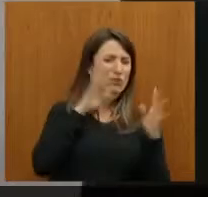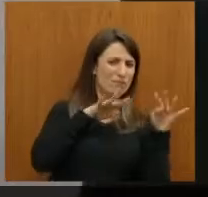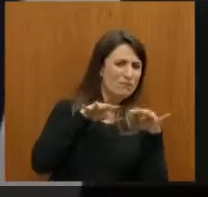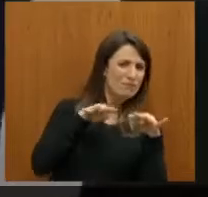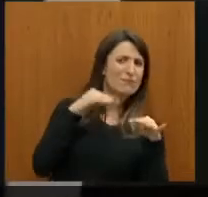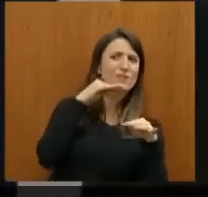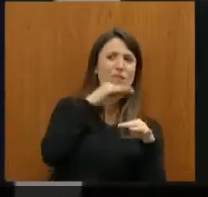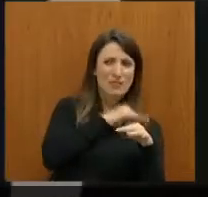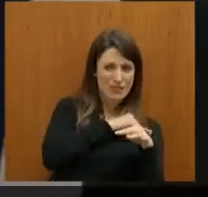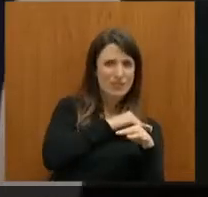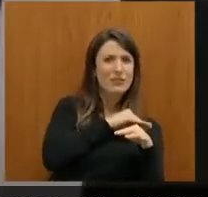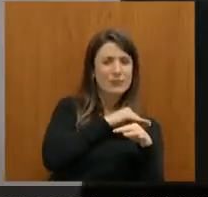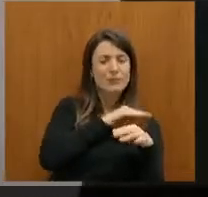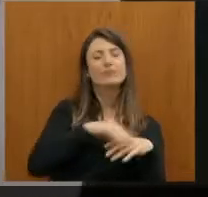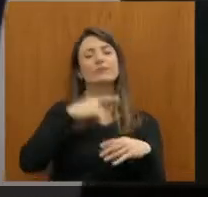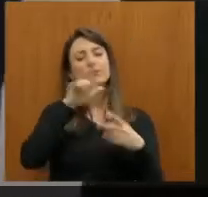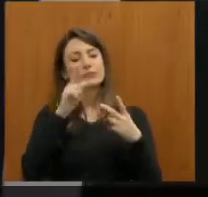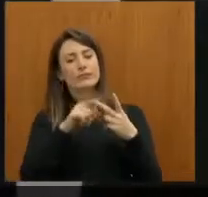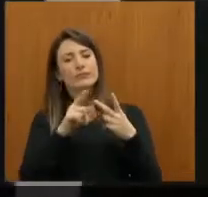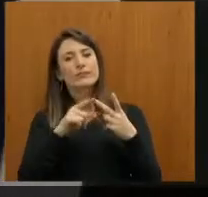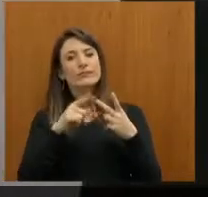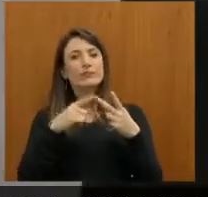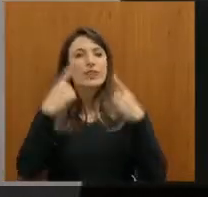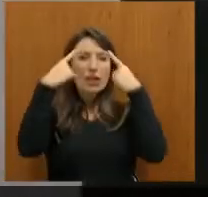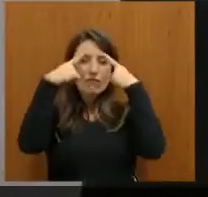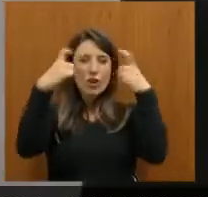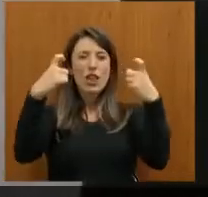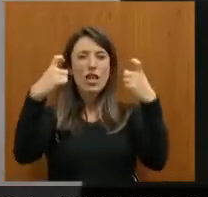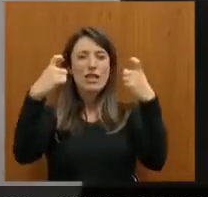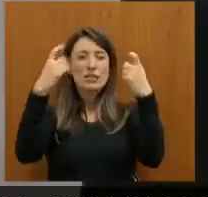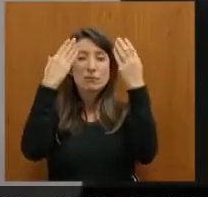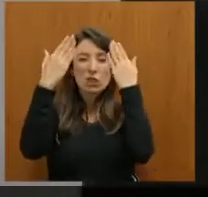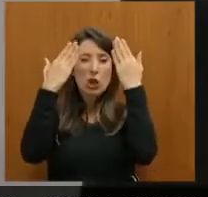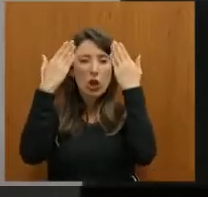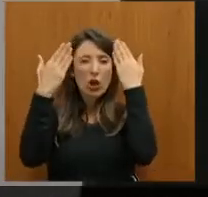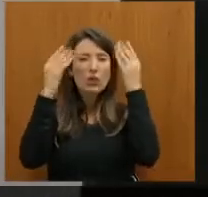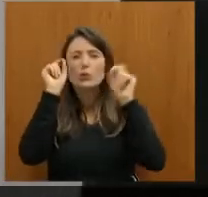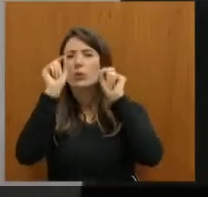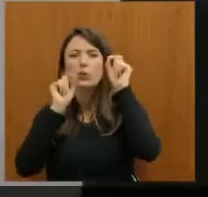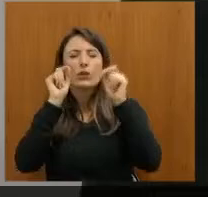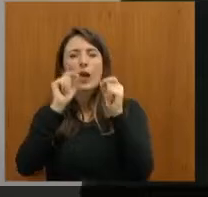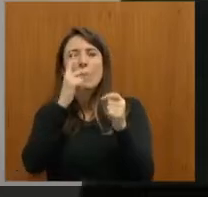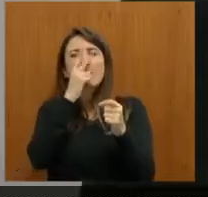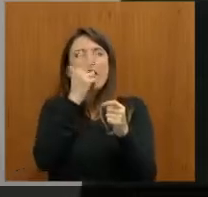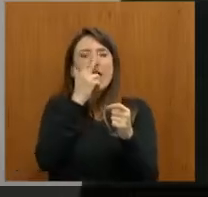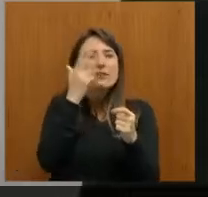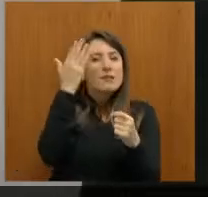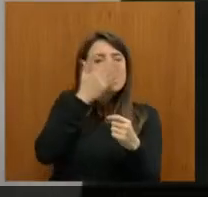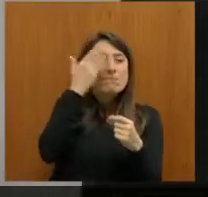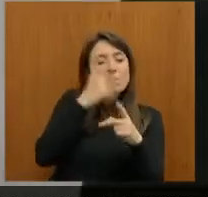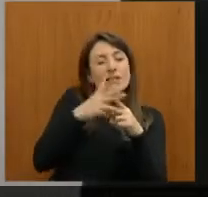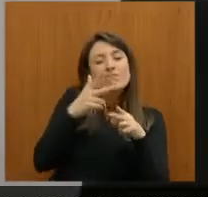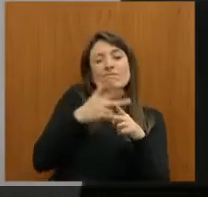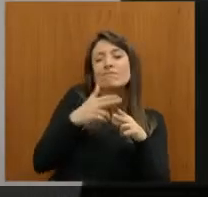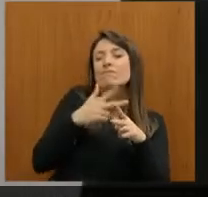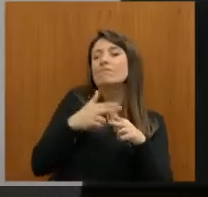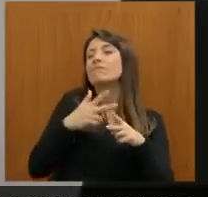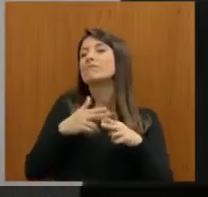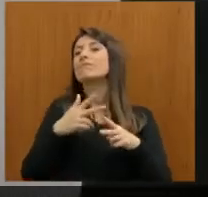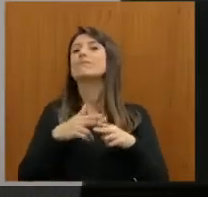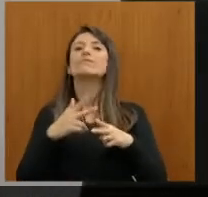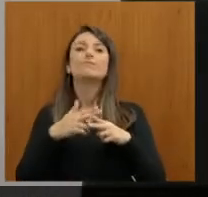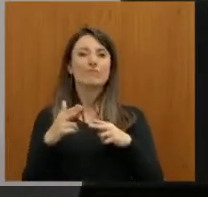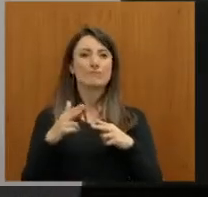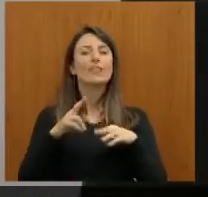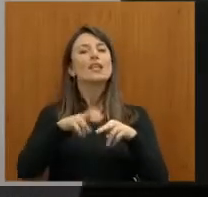temos a violência psicológica que é invisível quase invisível aos olhos né e por isso é